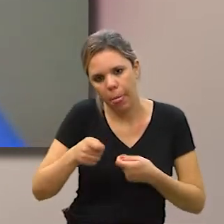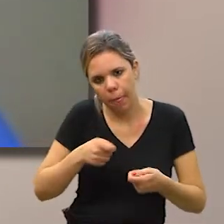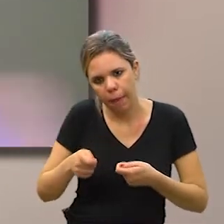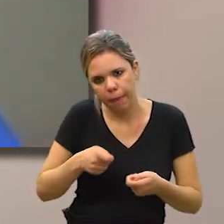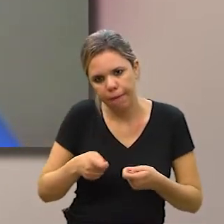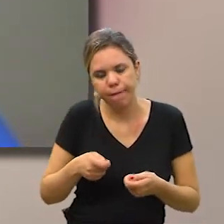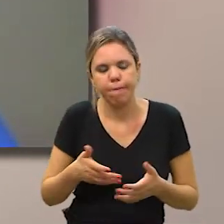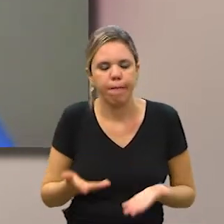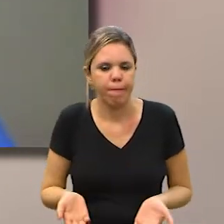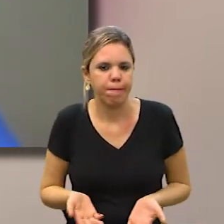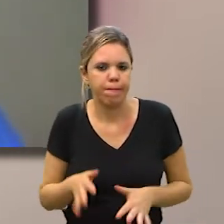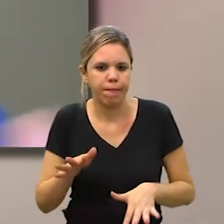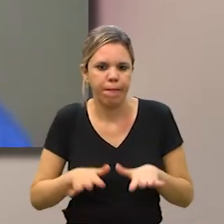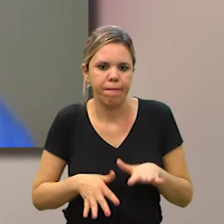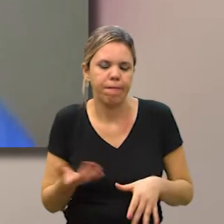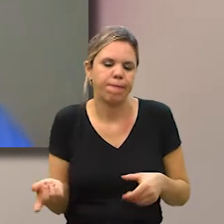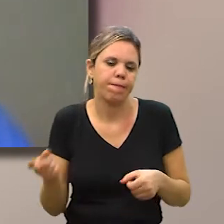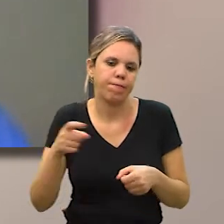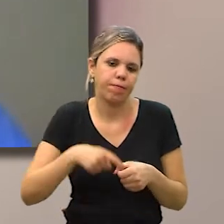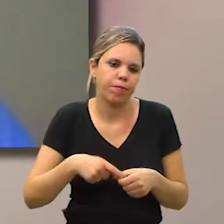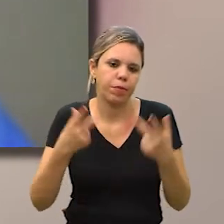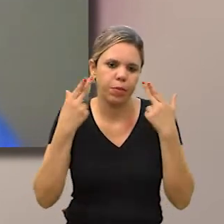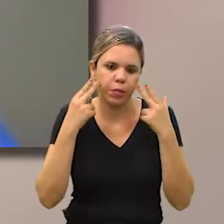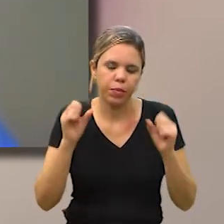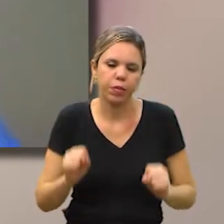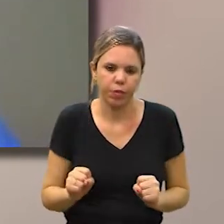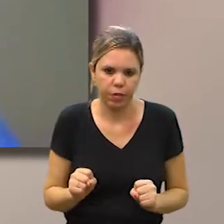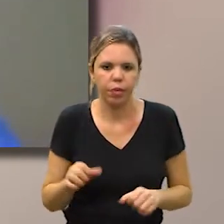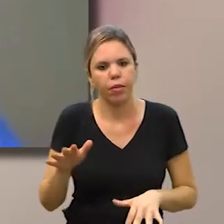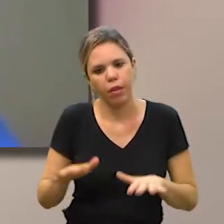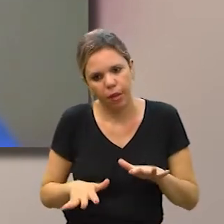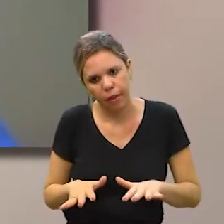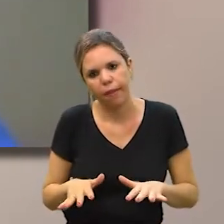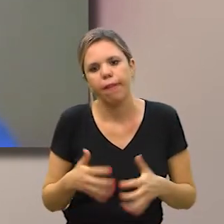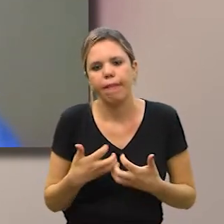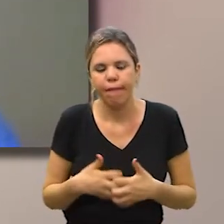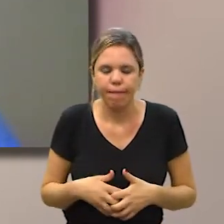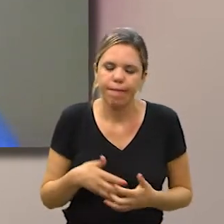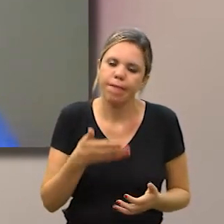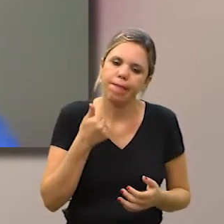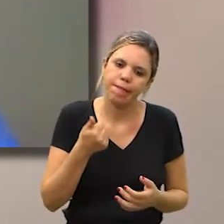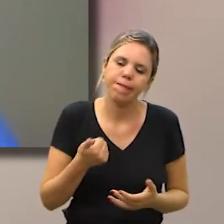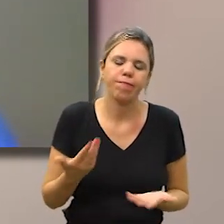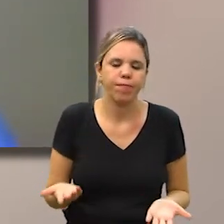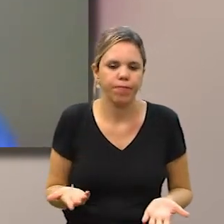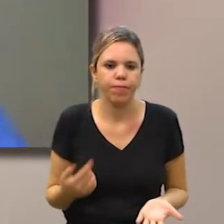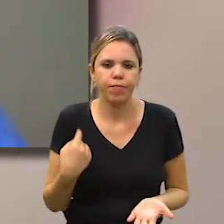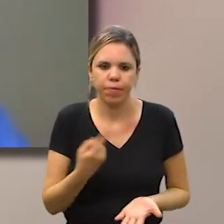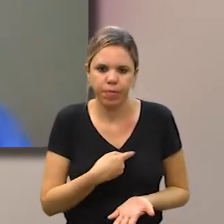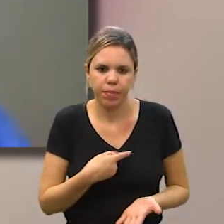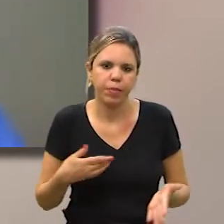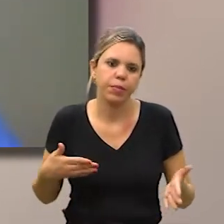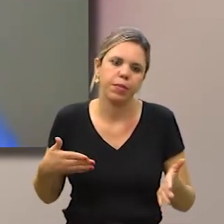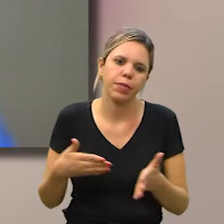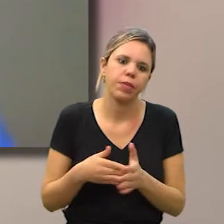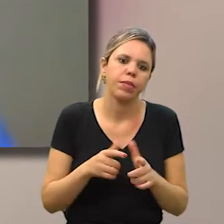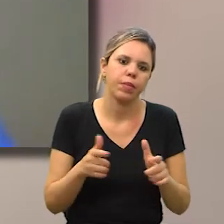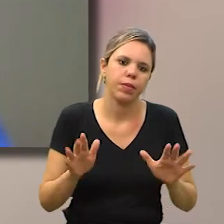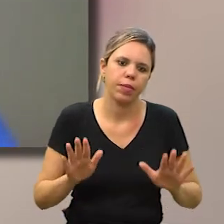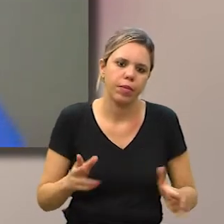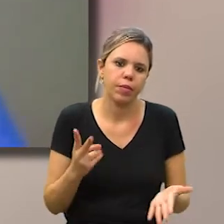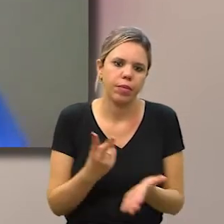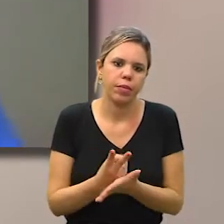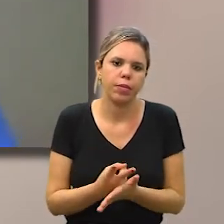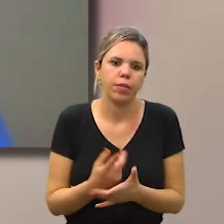ficar estável às vezes voltar para o normal pode voltar para uma situação melhor mas a gente impede a progressão